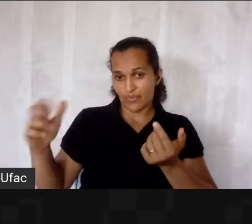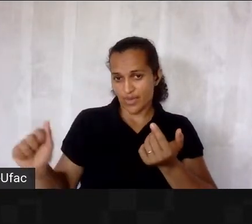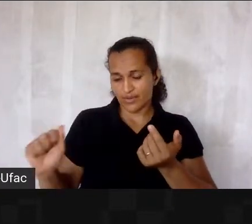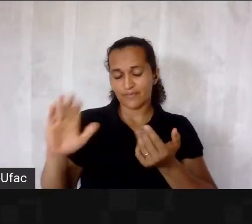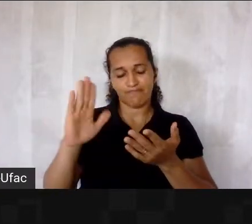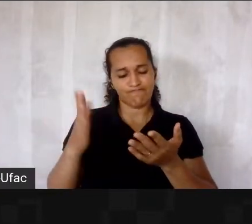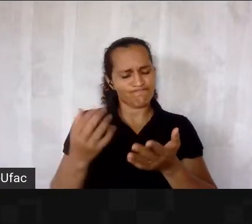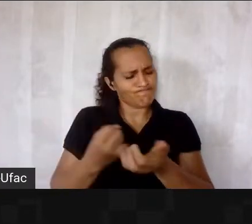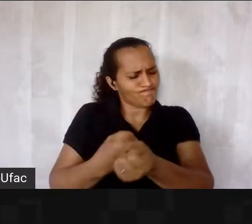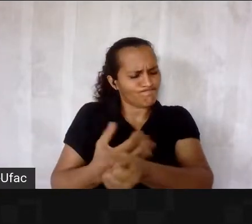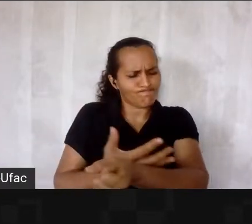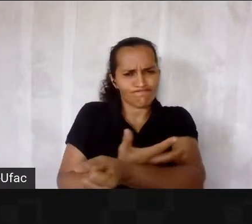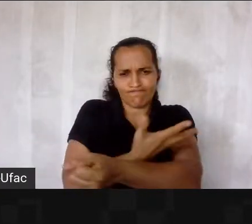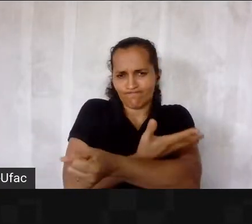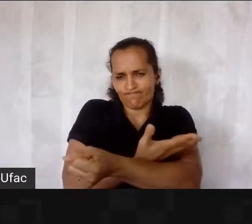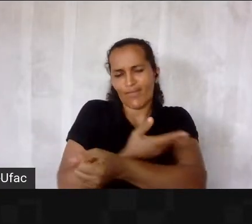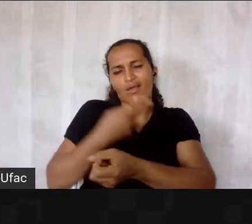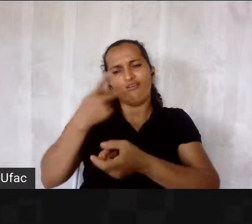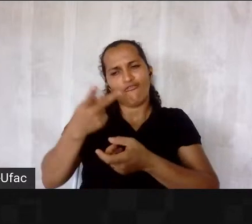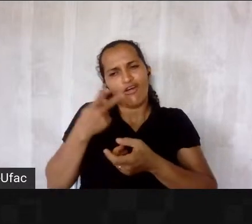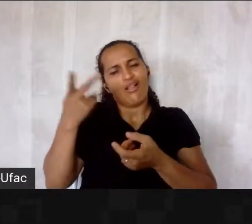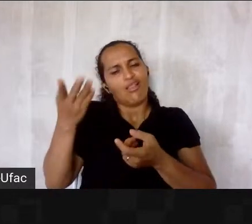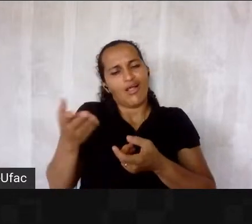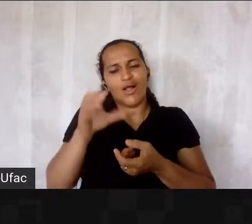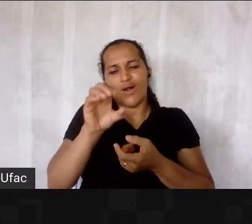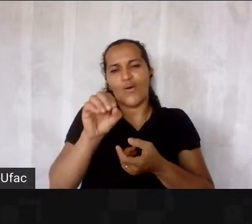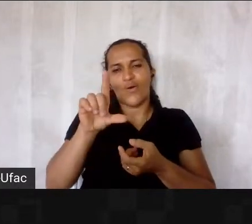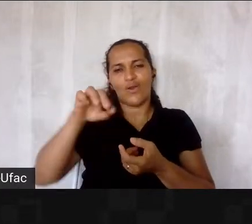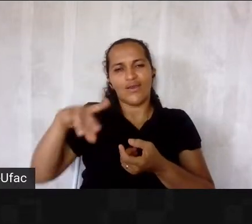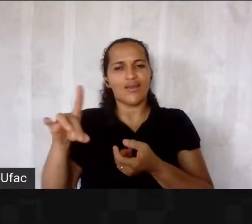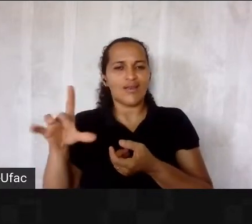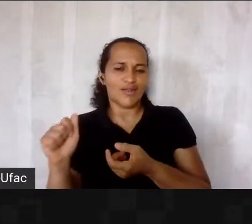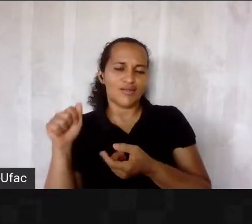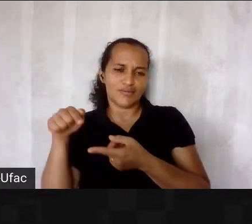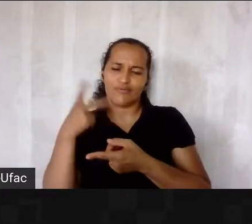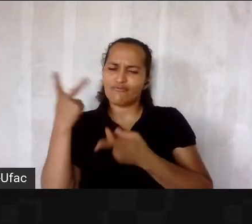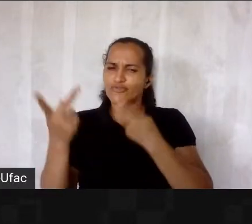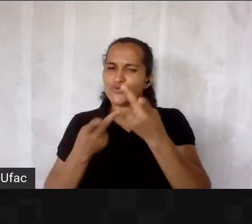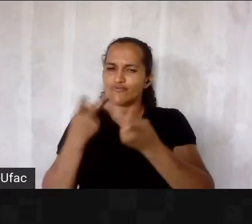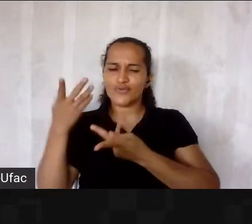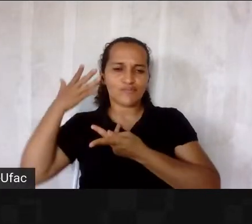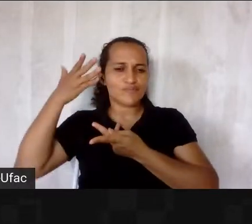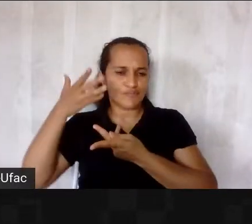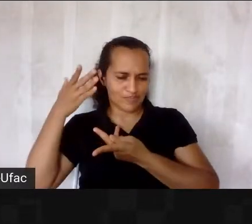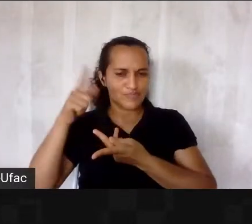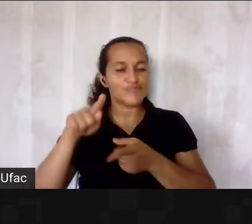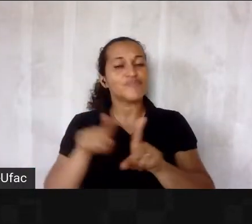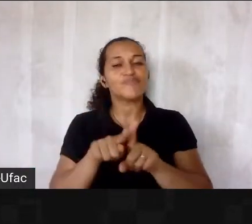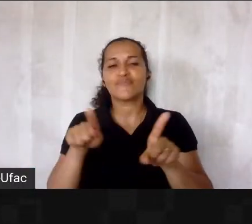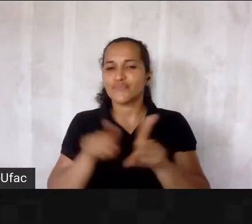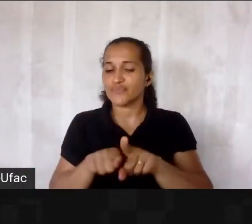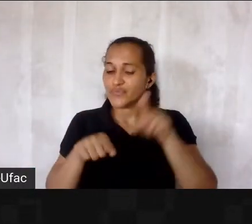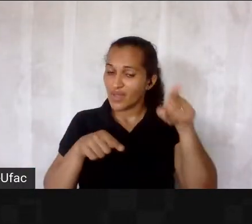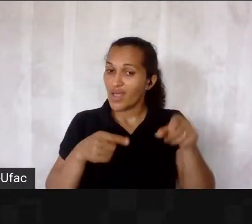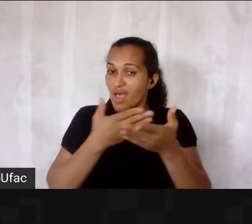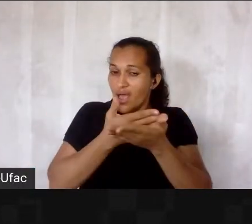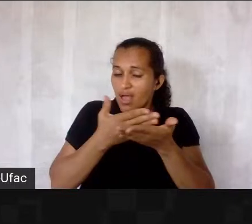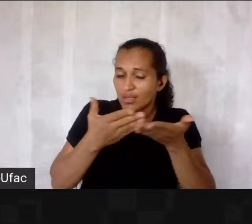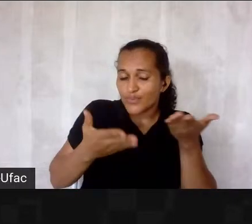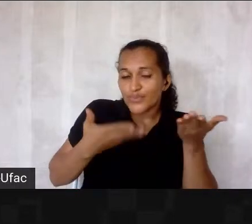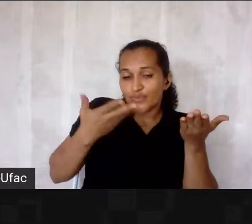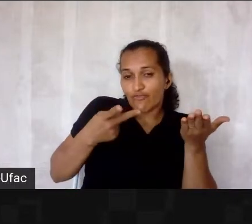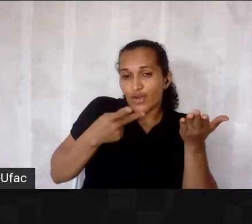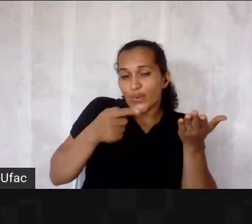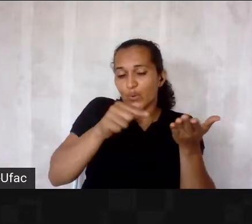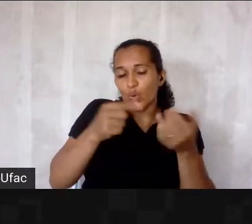emocionada com os relatos da professora Linda Batista e com a fala inicial do